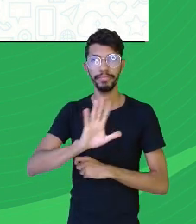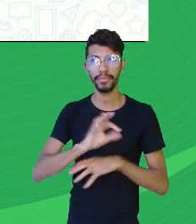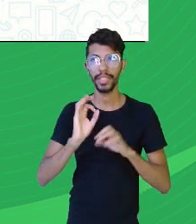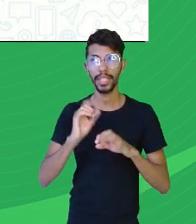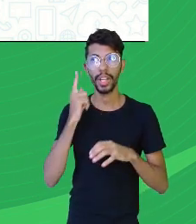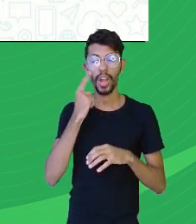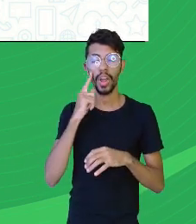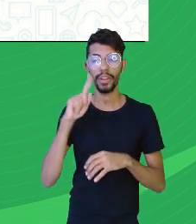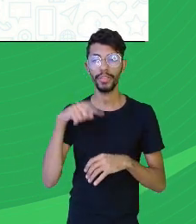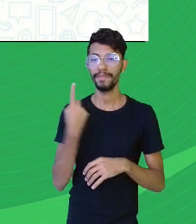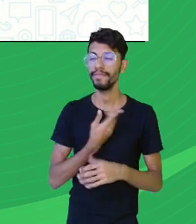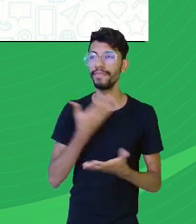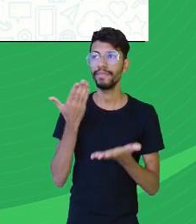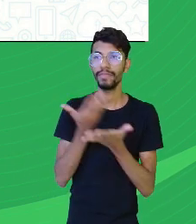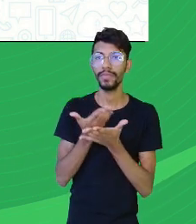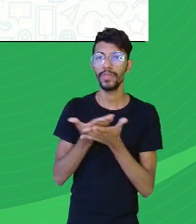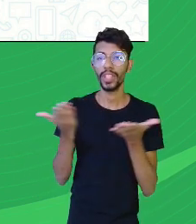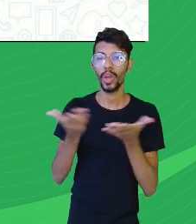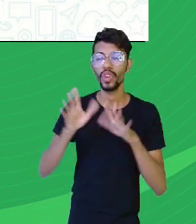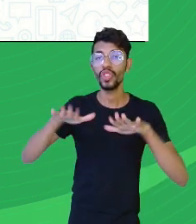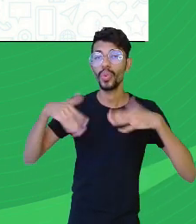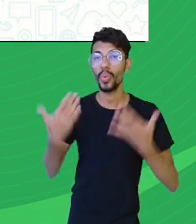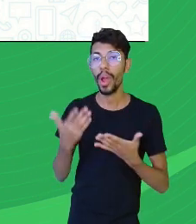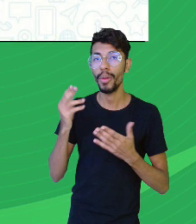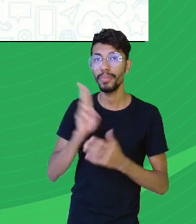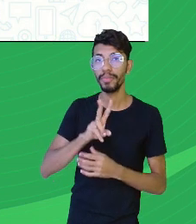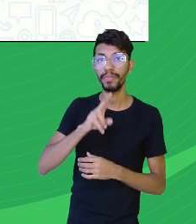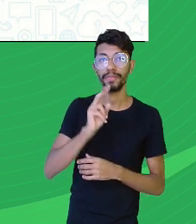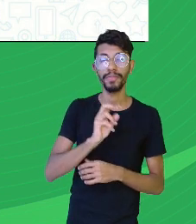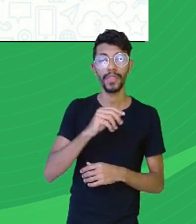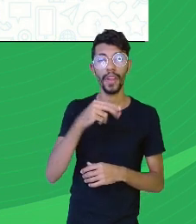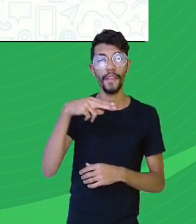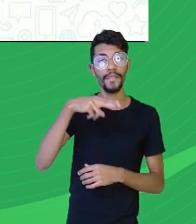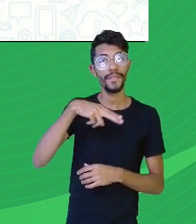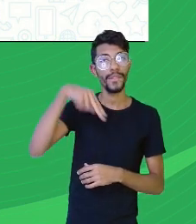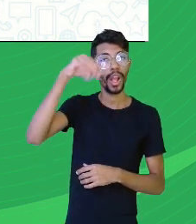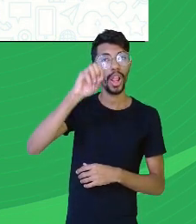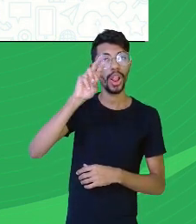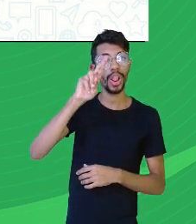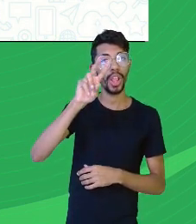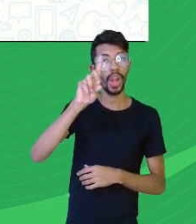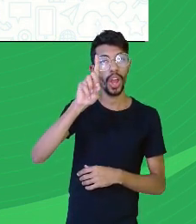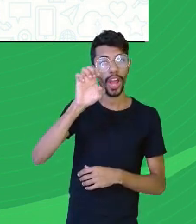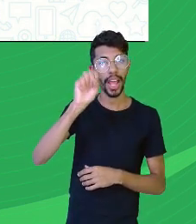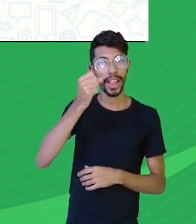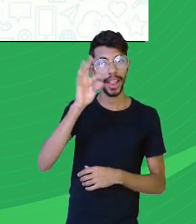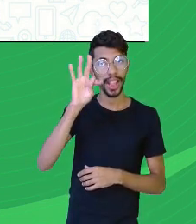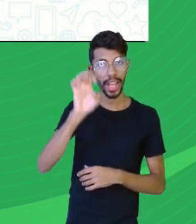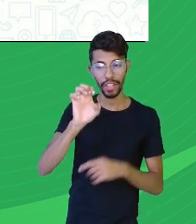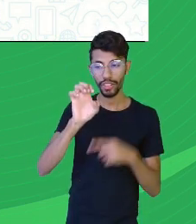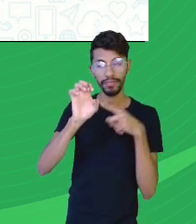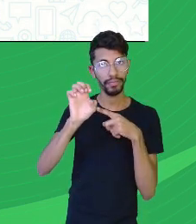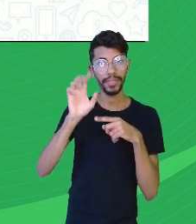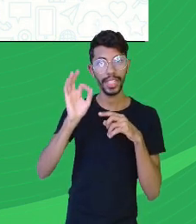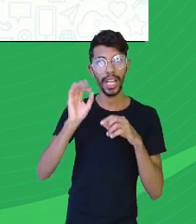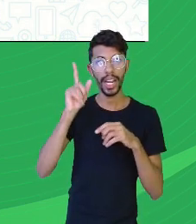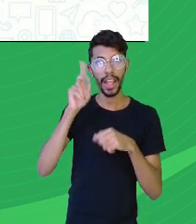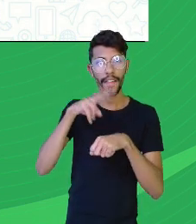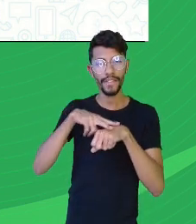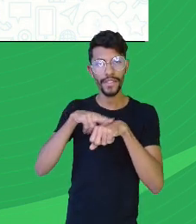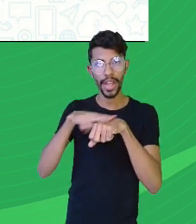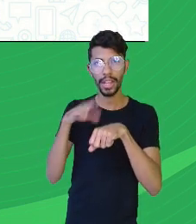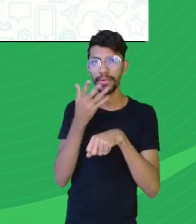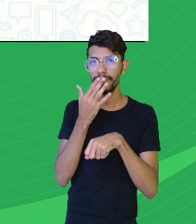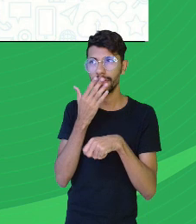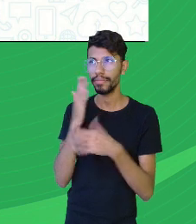estudar hoje é a região Nordeste. Está aqui na cor verde e ela é composta por 9 estados. Se